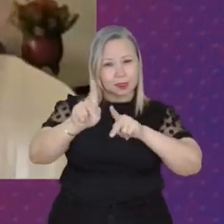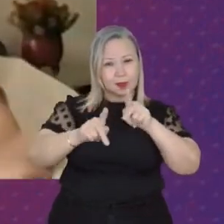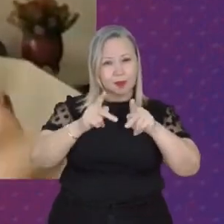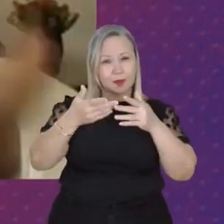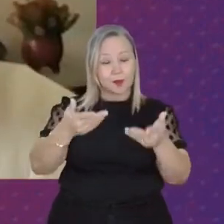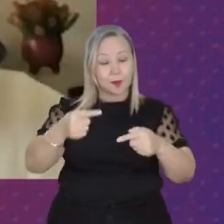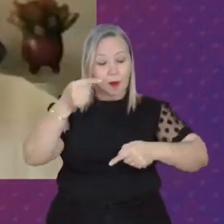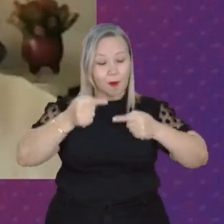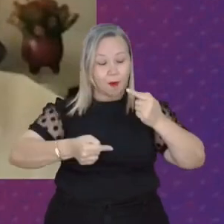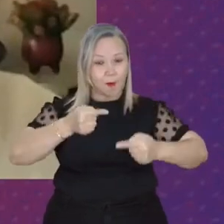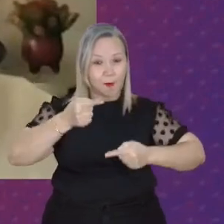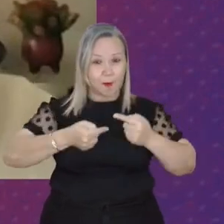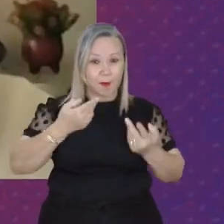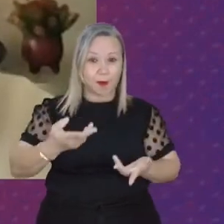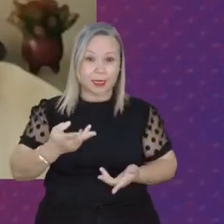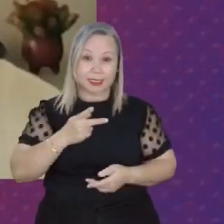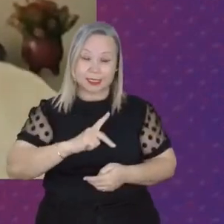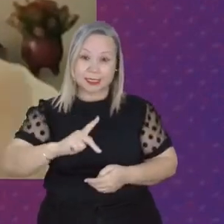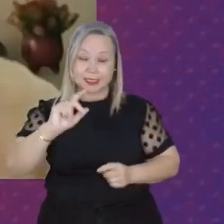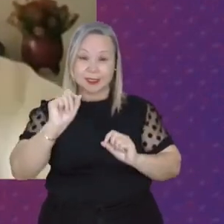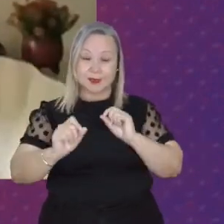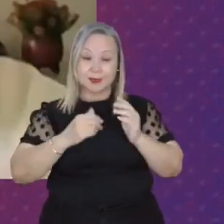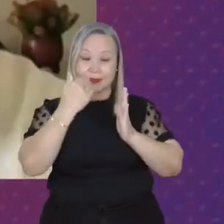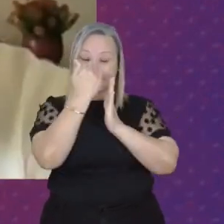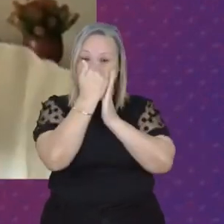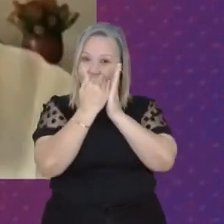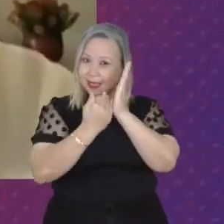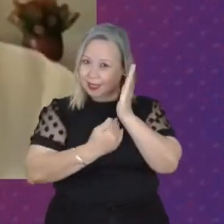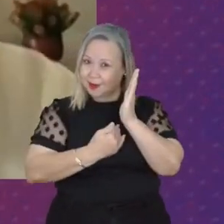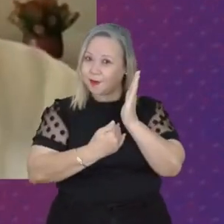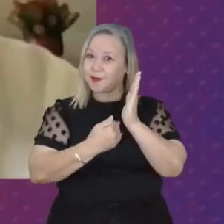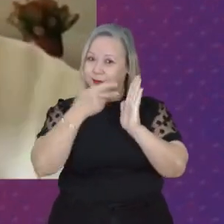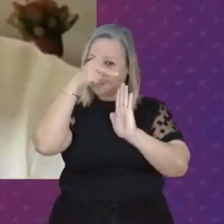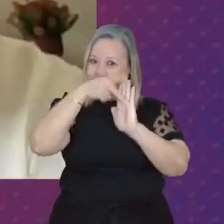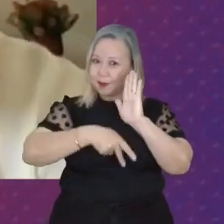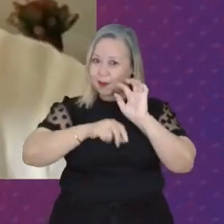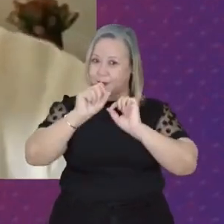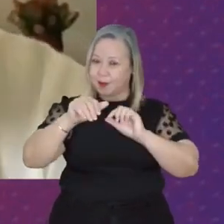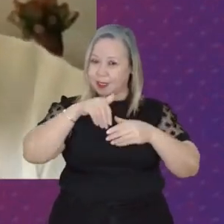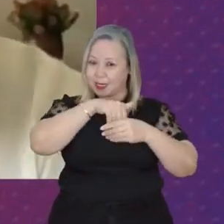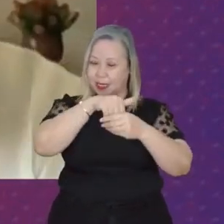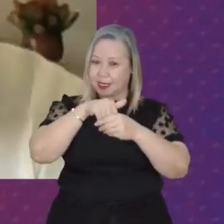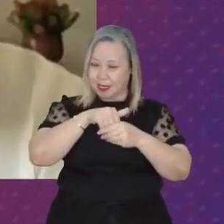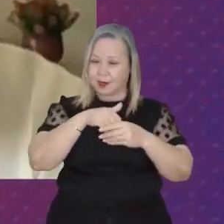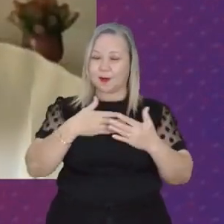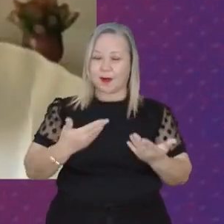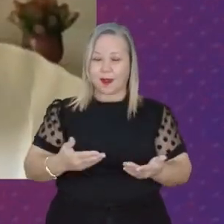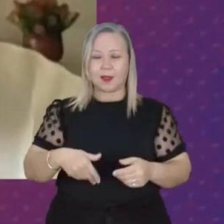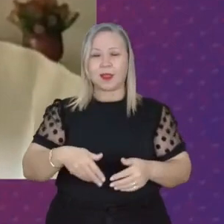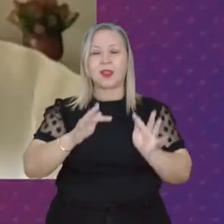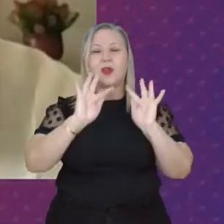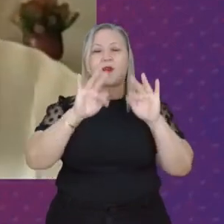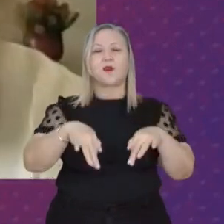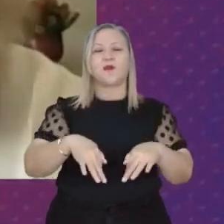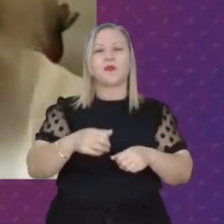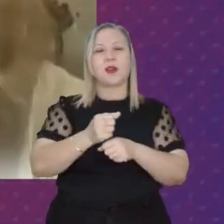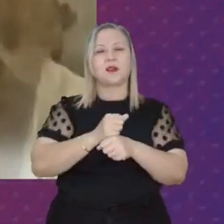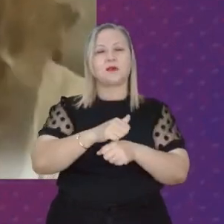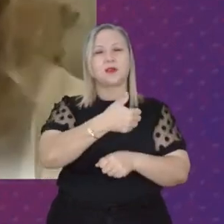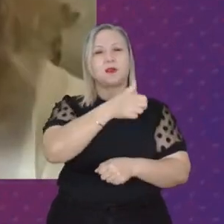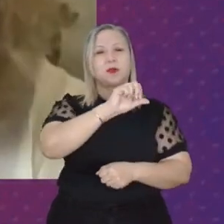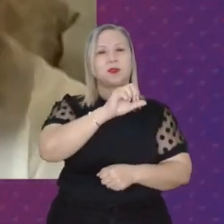e política do seu programa eleitoral. E no final dos anos 80,